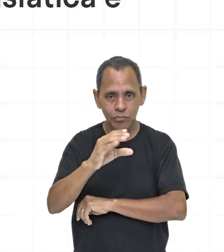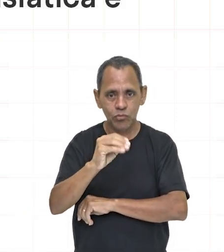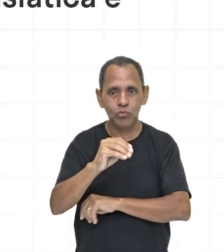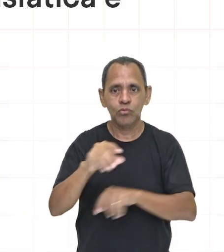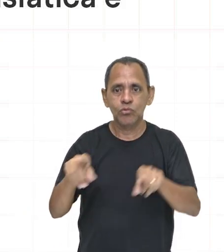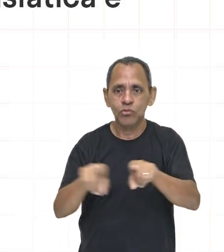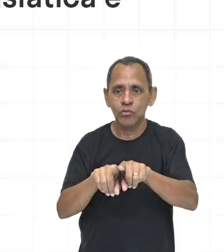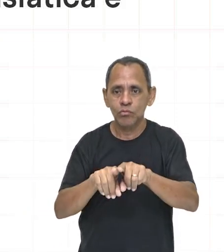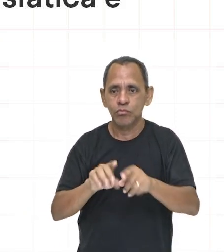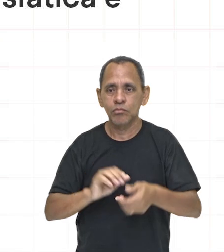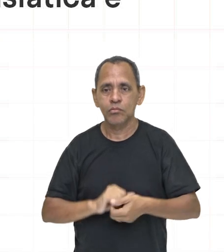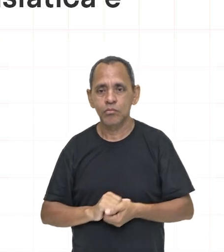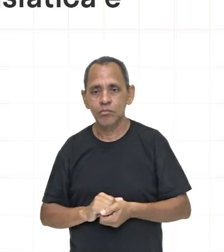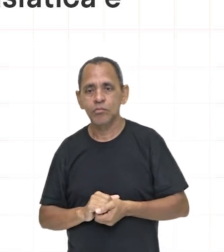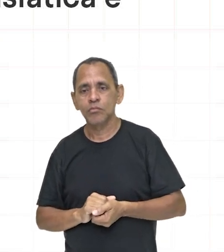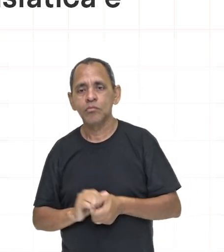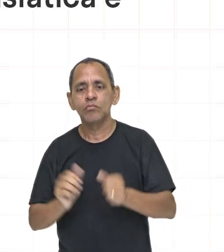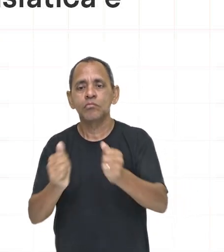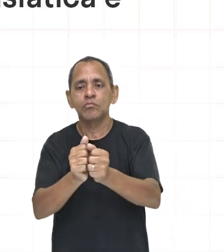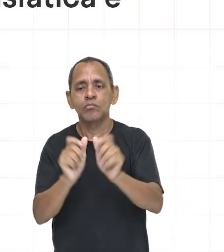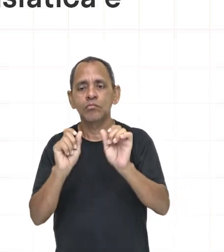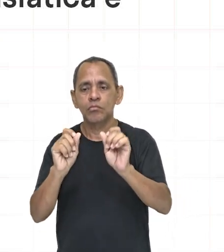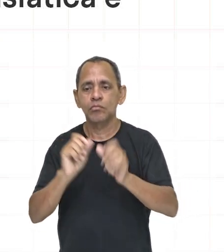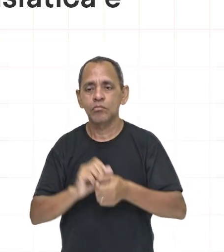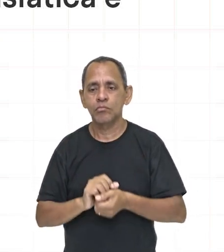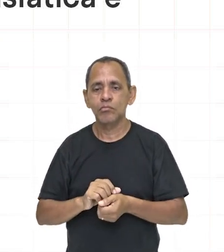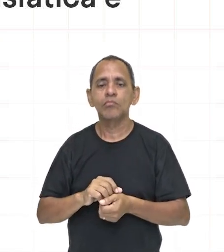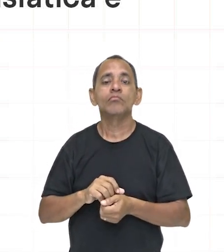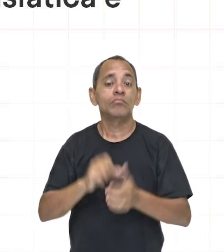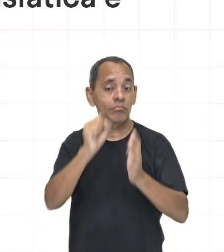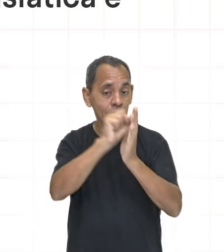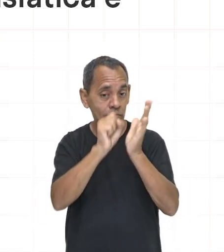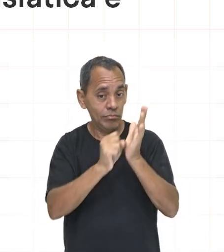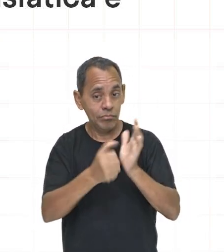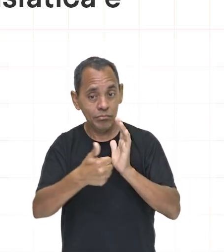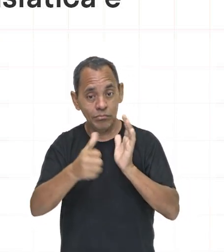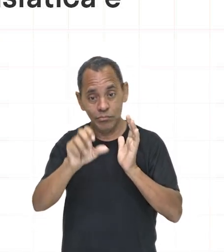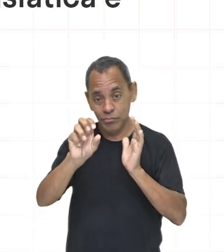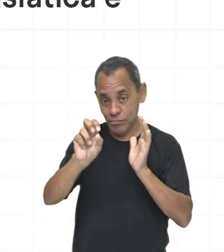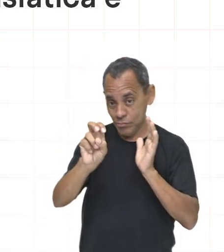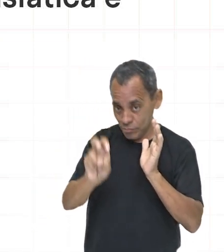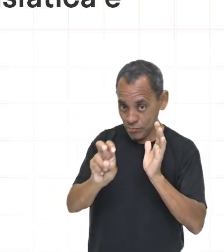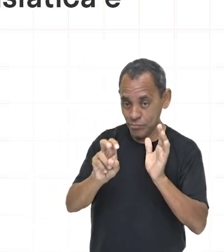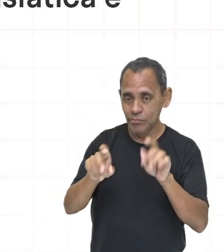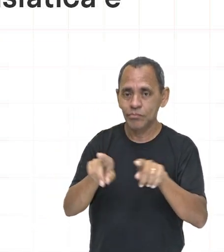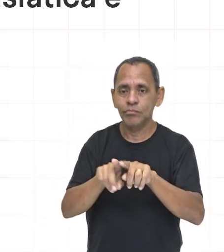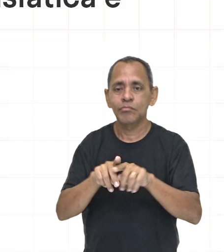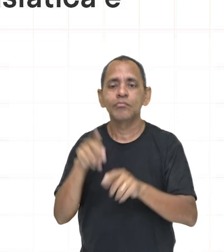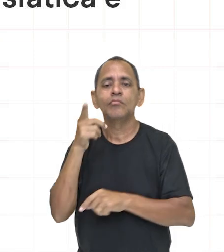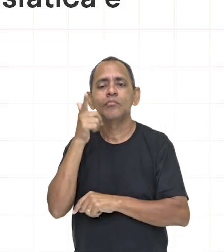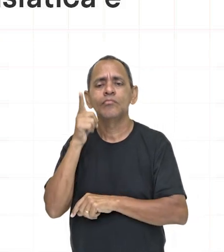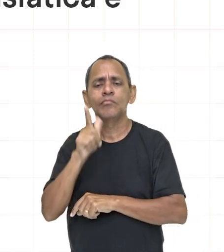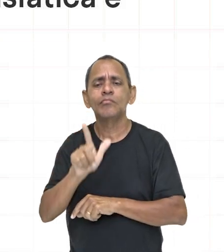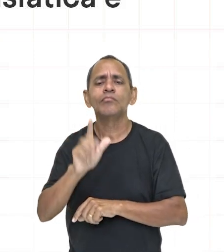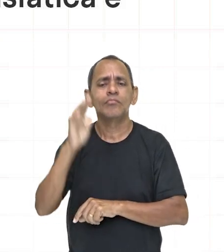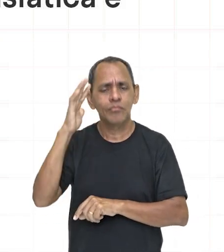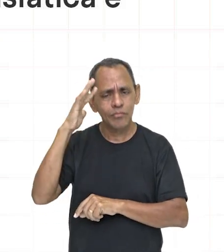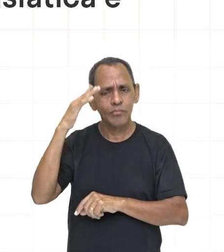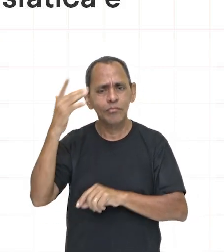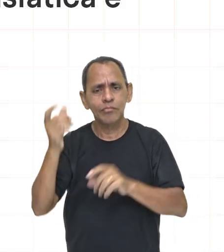lado asiático. No século XV, né? Isso aconteceu quando foram conquistadas aí pelos